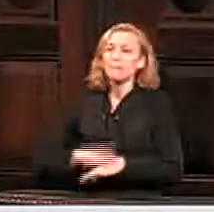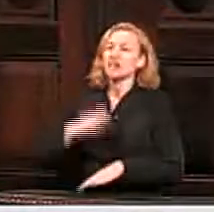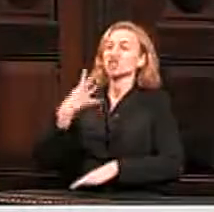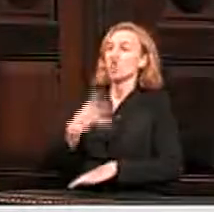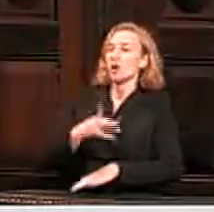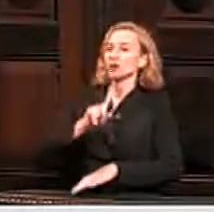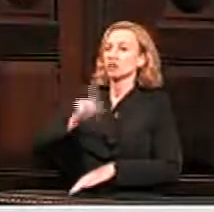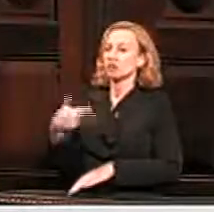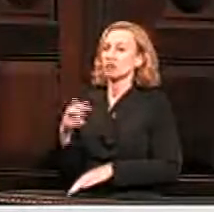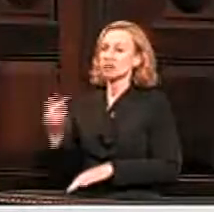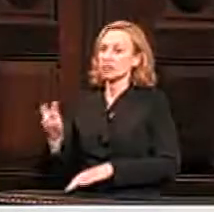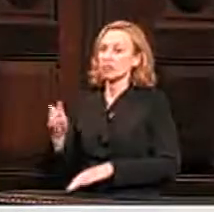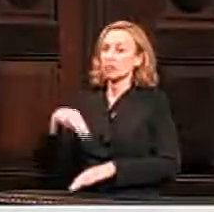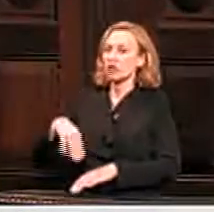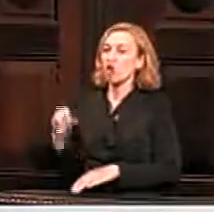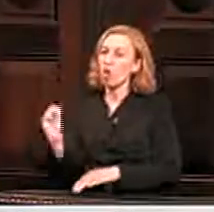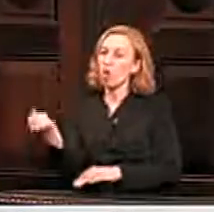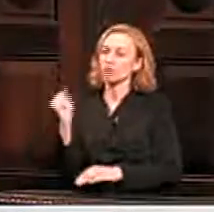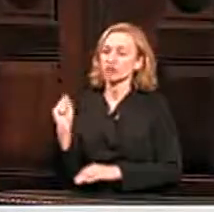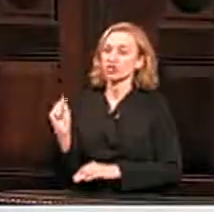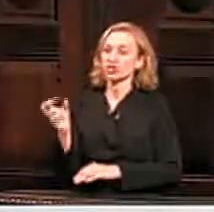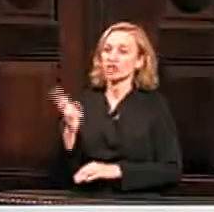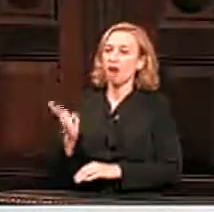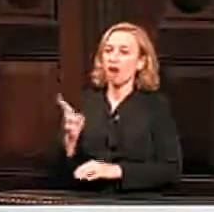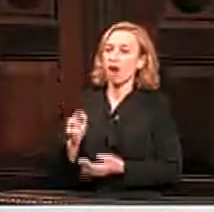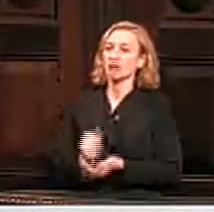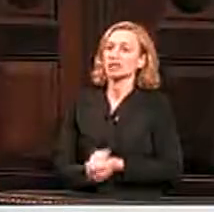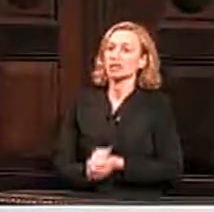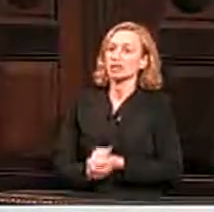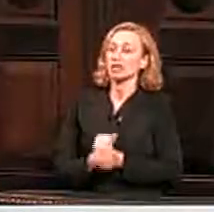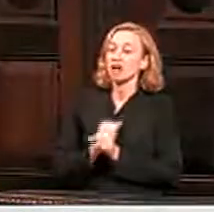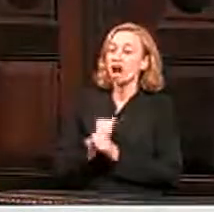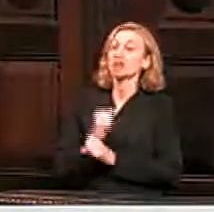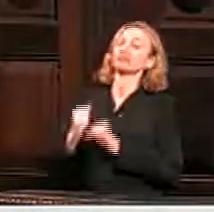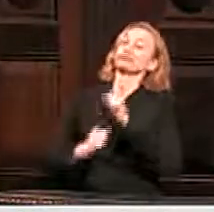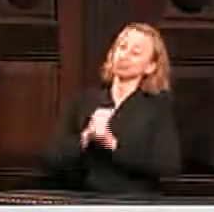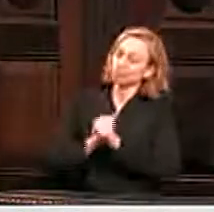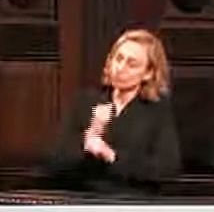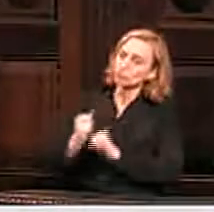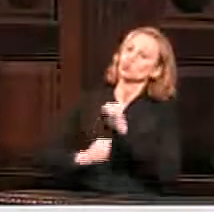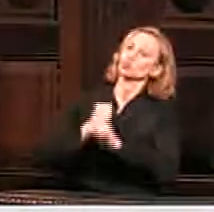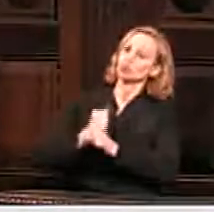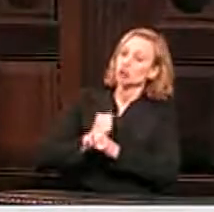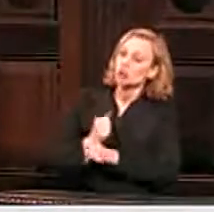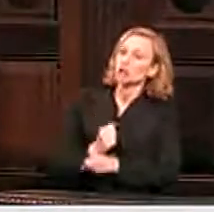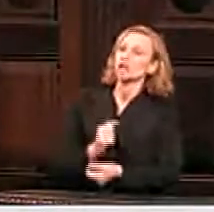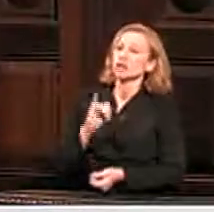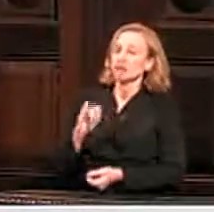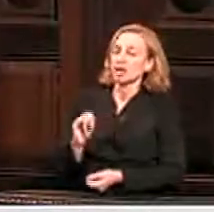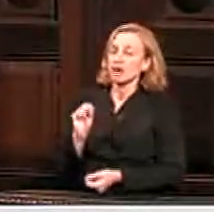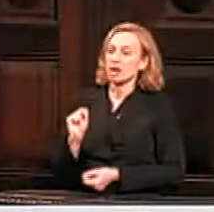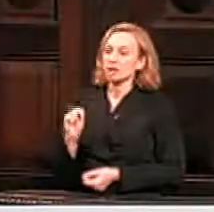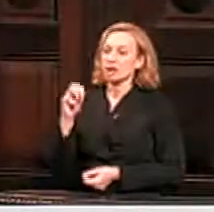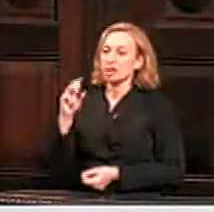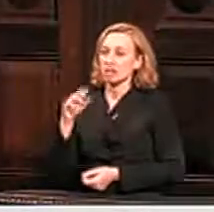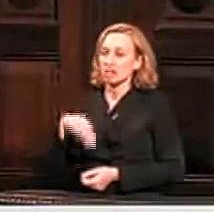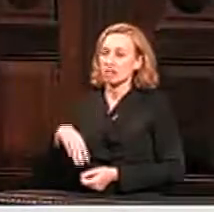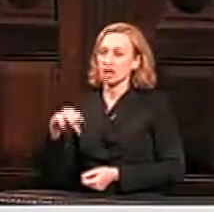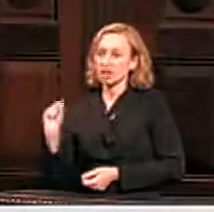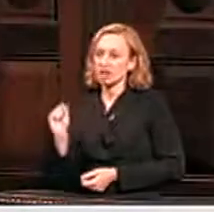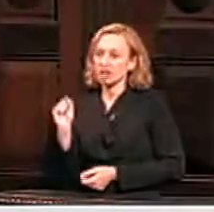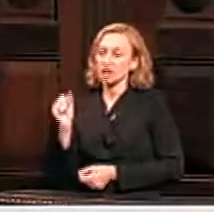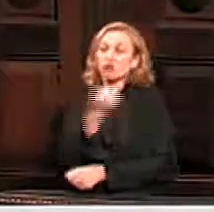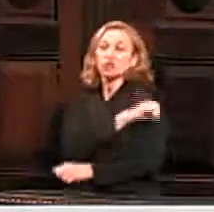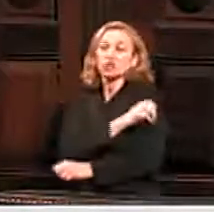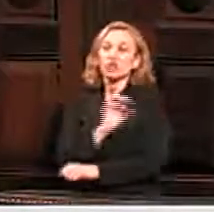4,5 bilhões de reais anual de ICMS no estado do